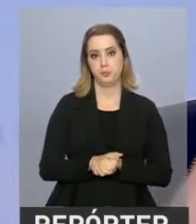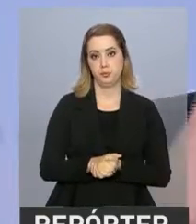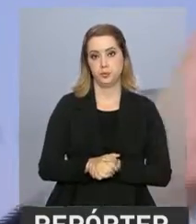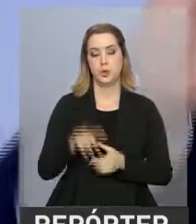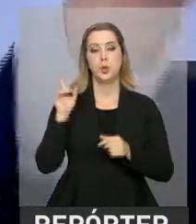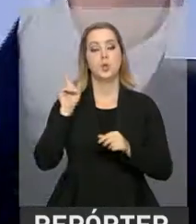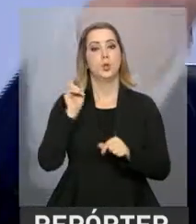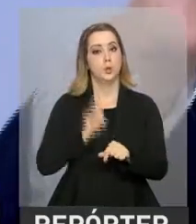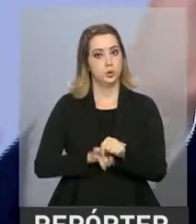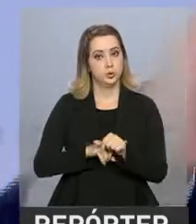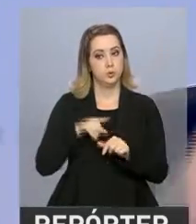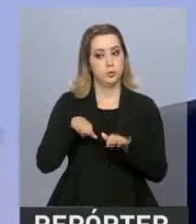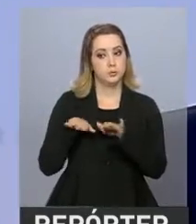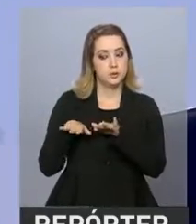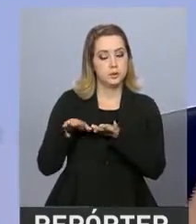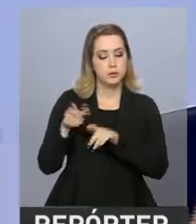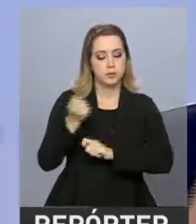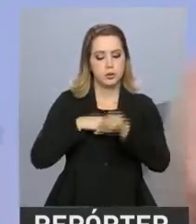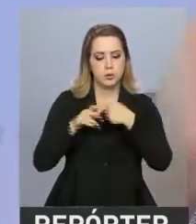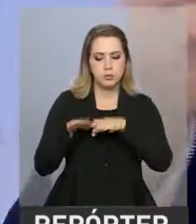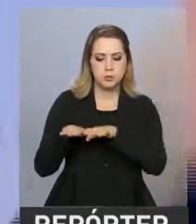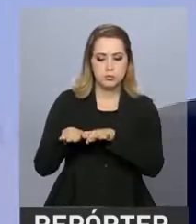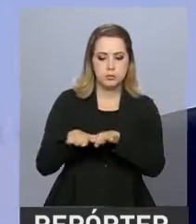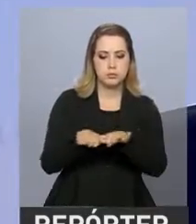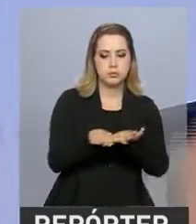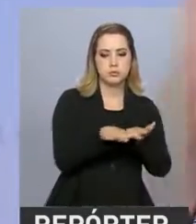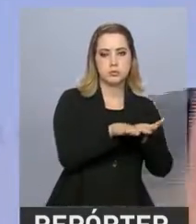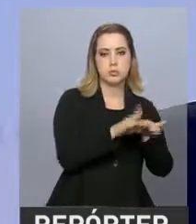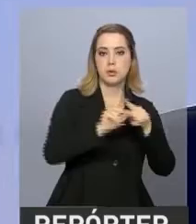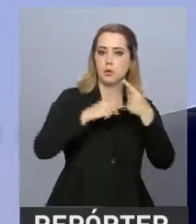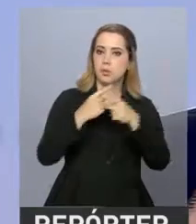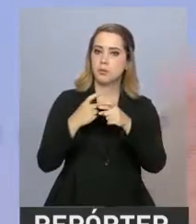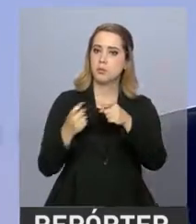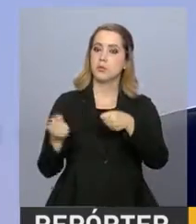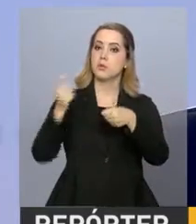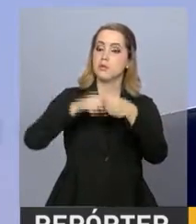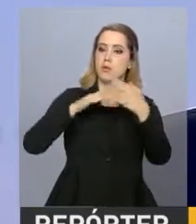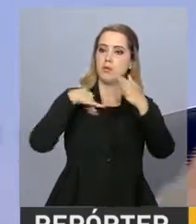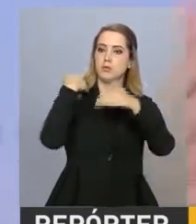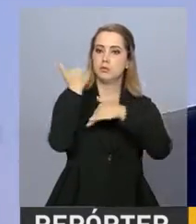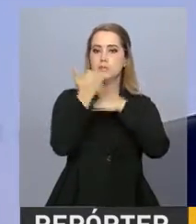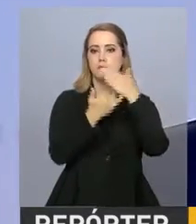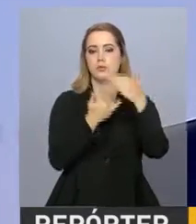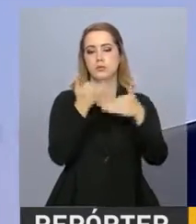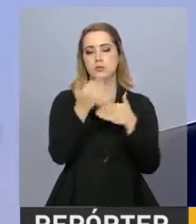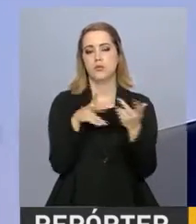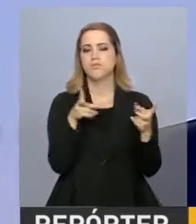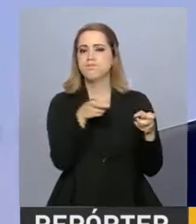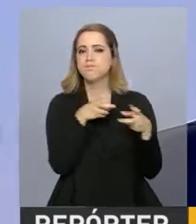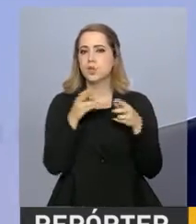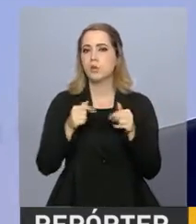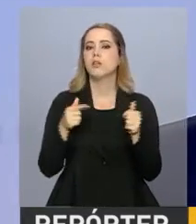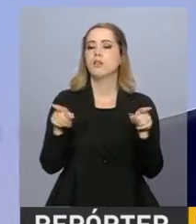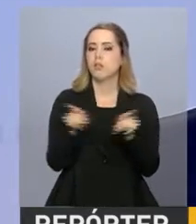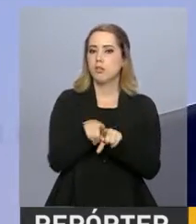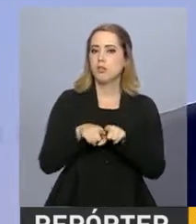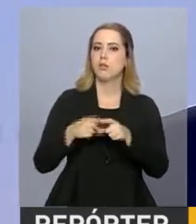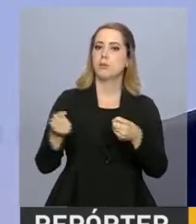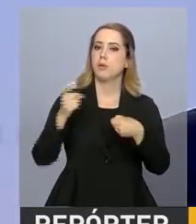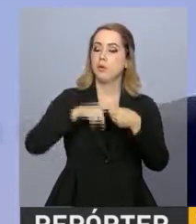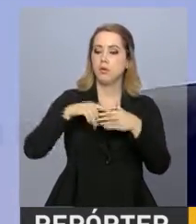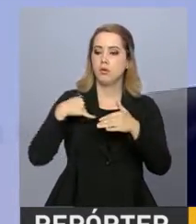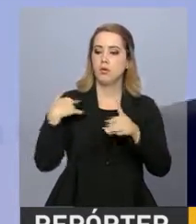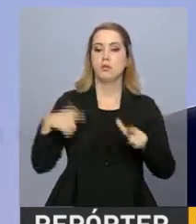se estabiliza e volta a crescer, a nossa expectativa é que aí volte o emprego, a criação de novas vagas, etc.